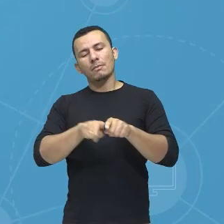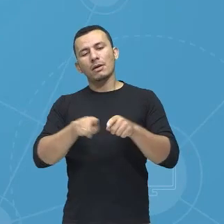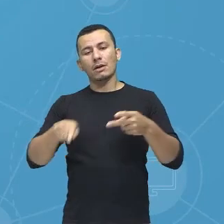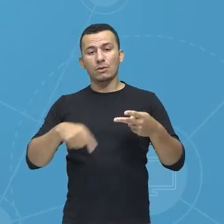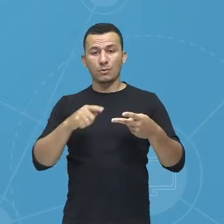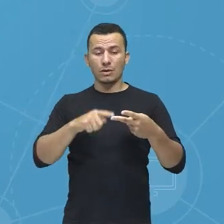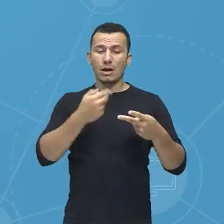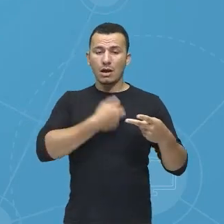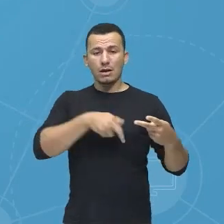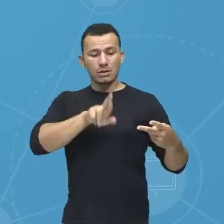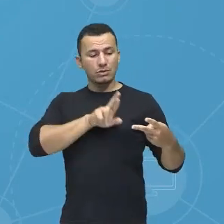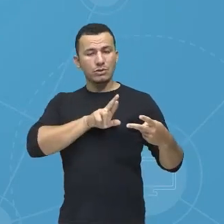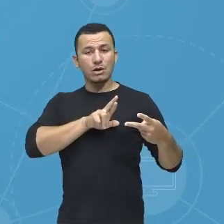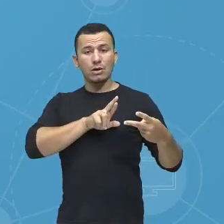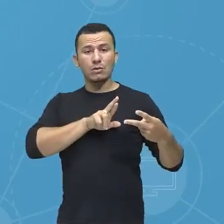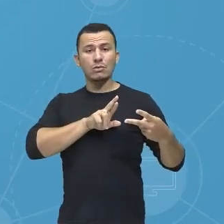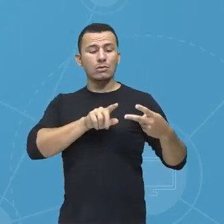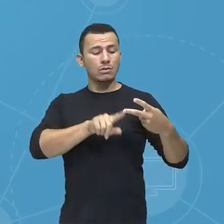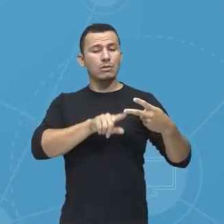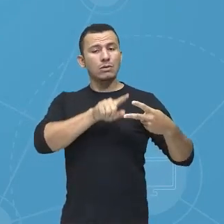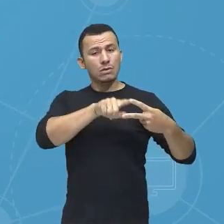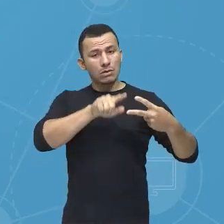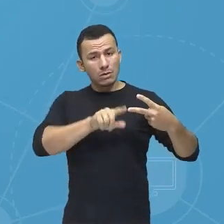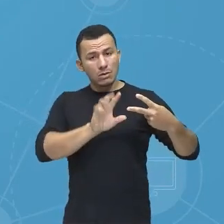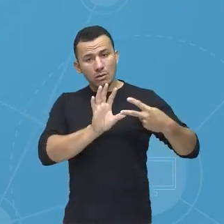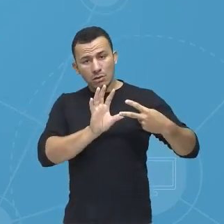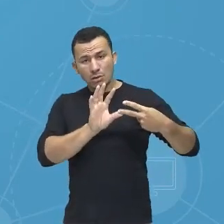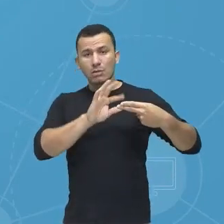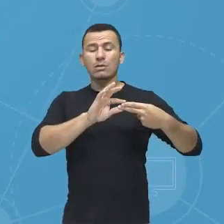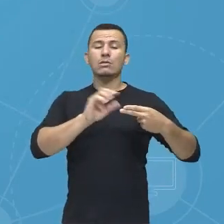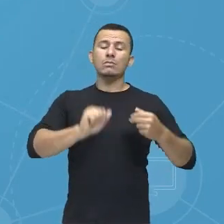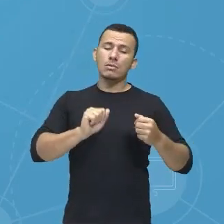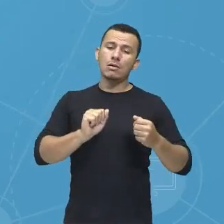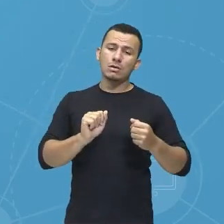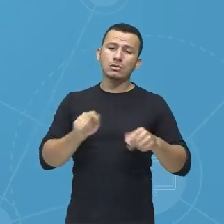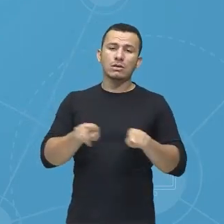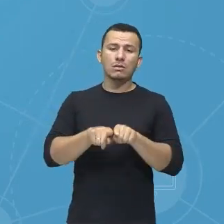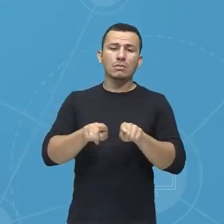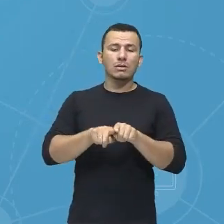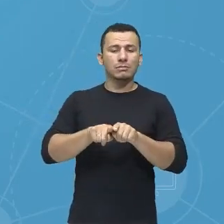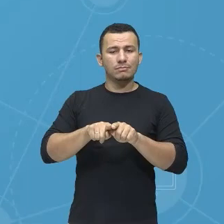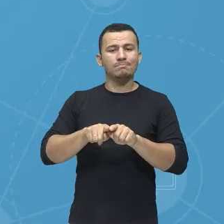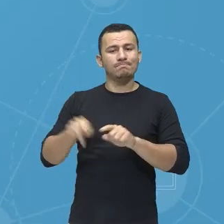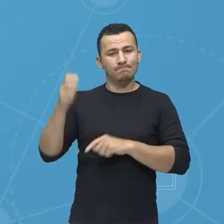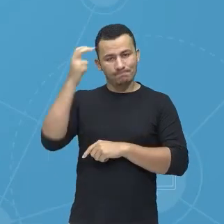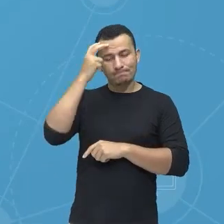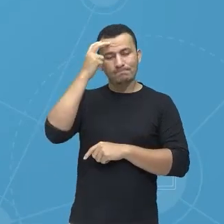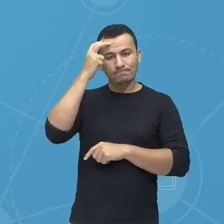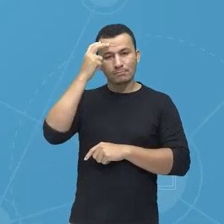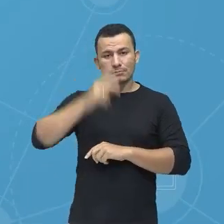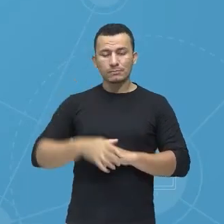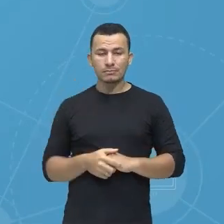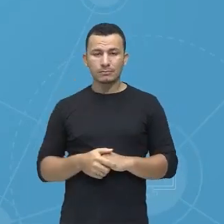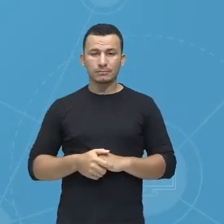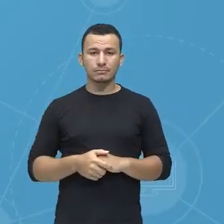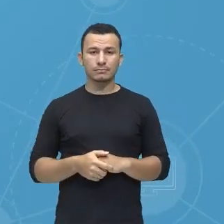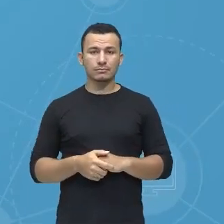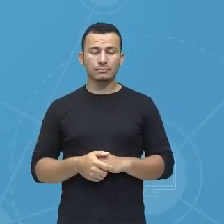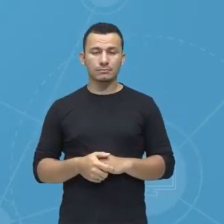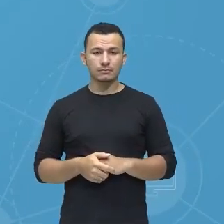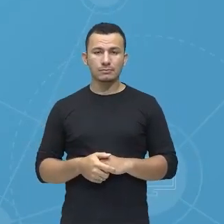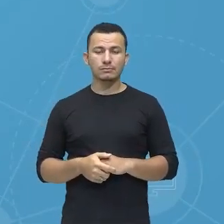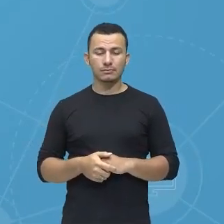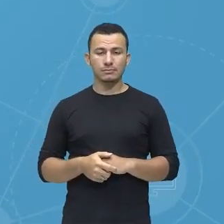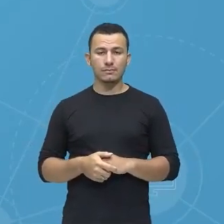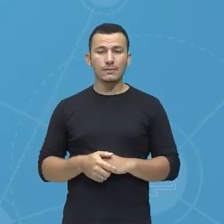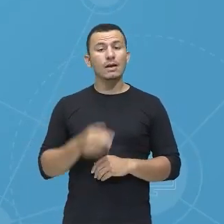que a religião pode se constituir num elemento cultural. No momento que os